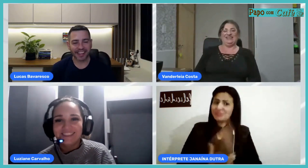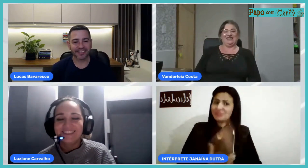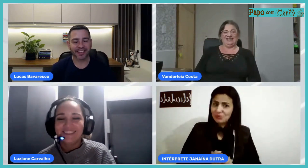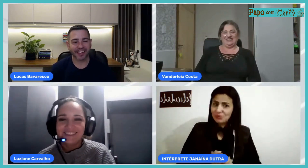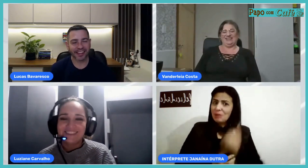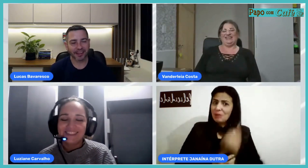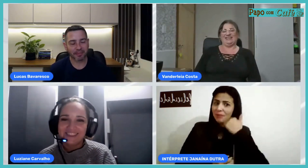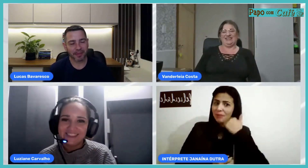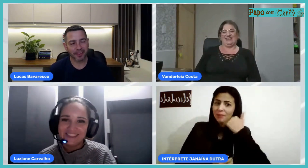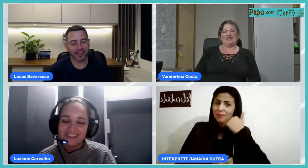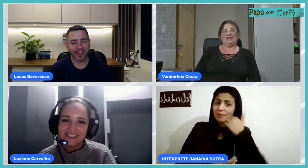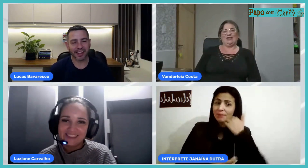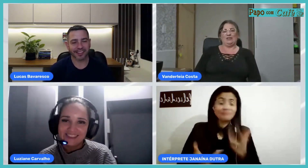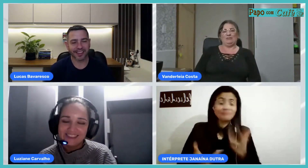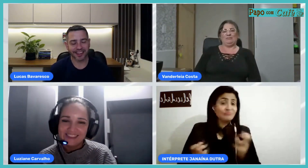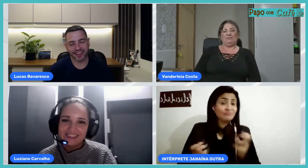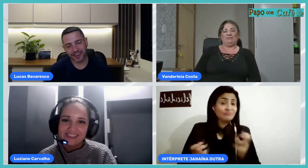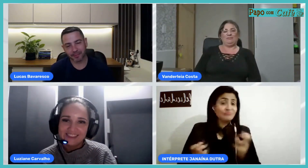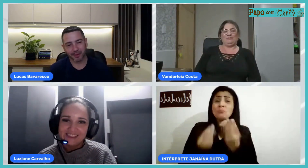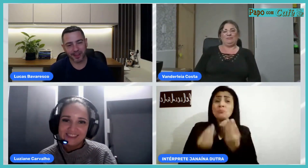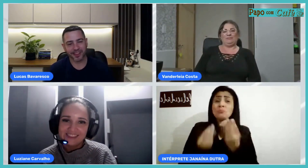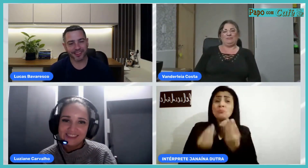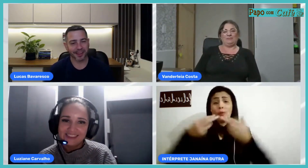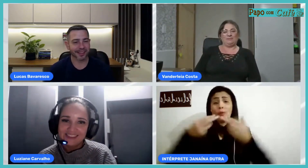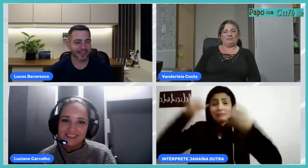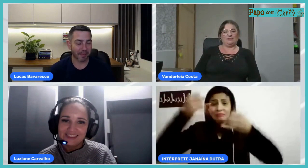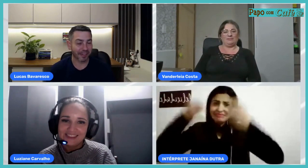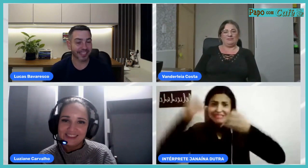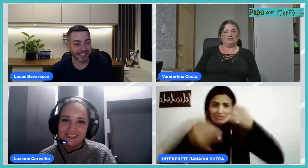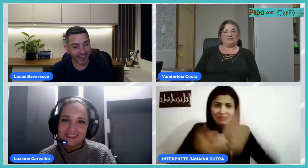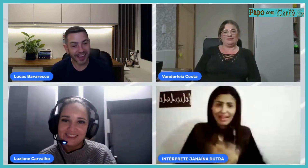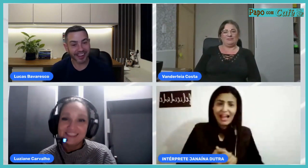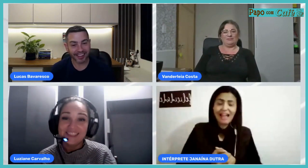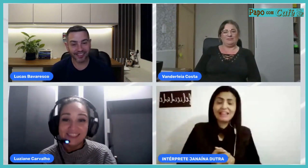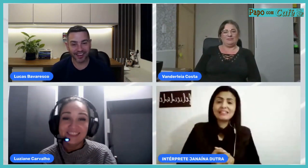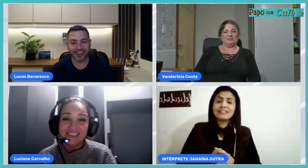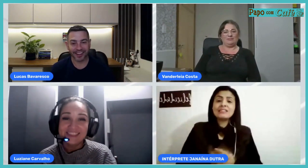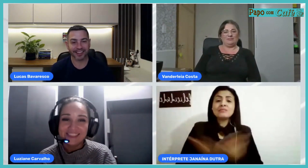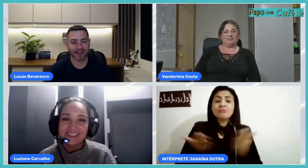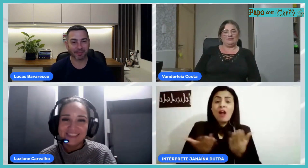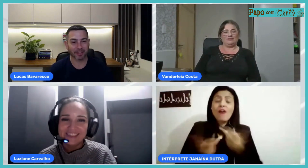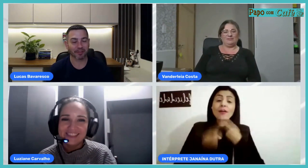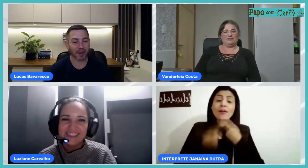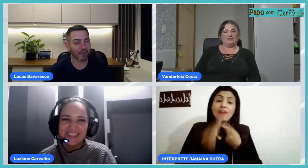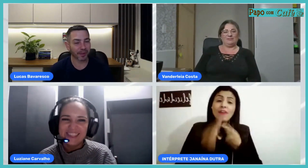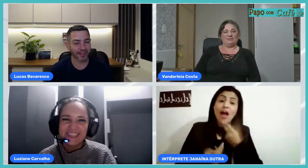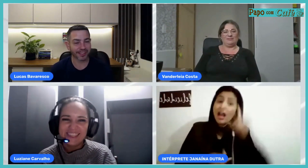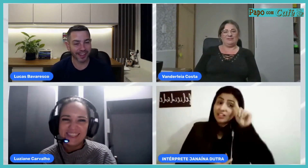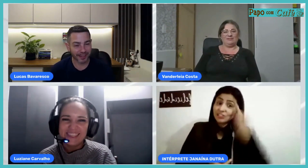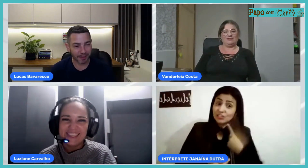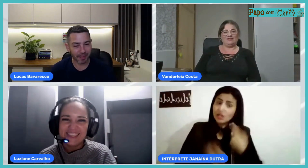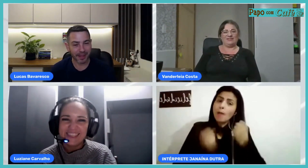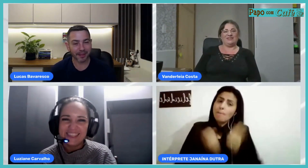contar. Eu queria pedir, né, se a Jana pode se apresentar, né, agora, né, se ela pode falar um pouquinho dela também,